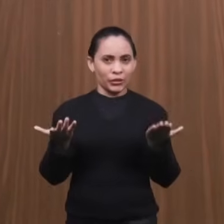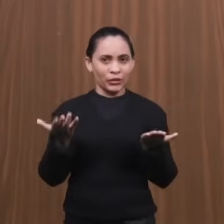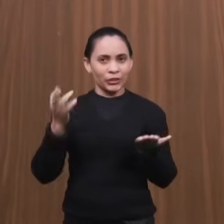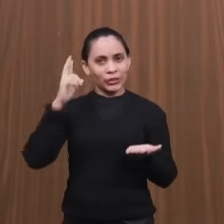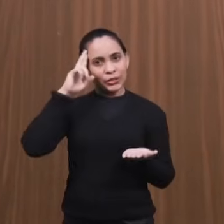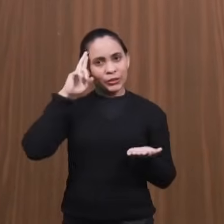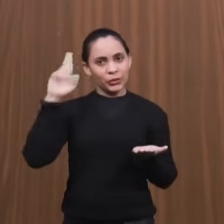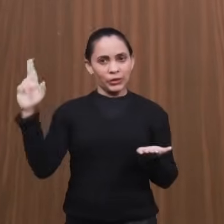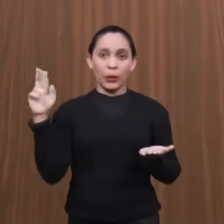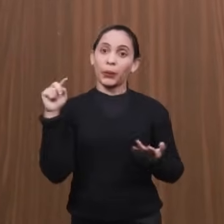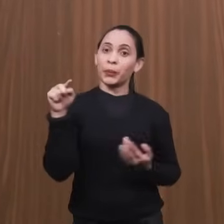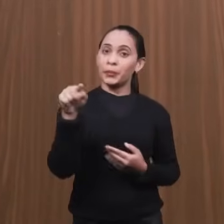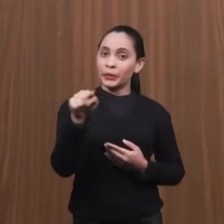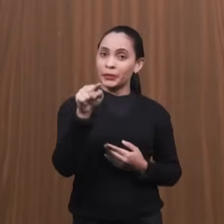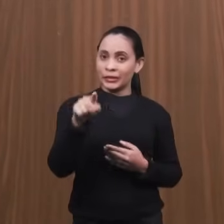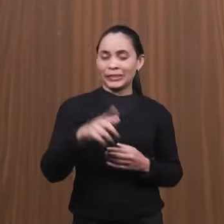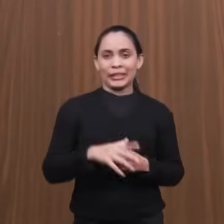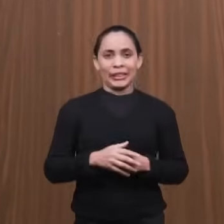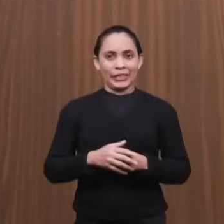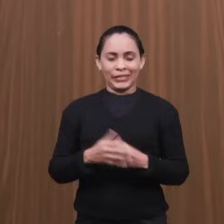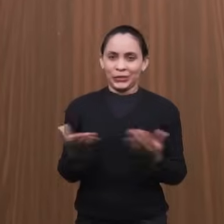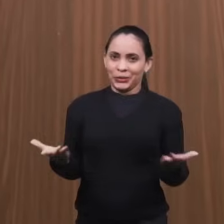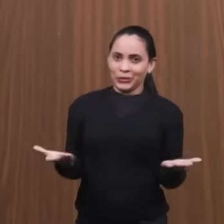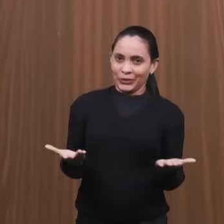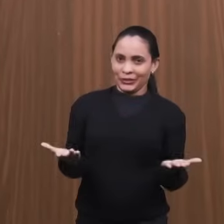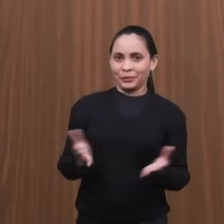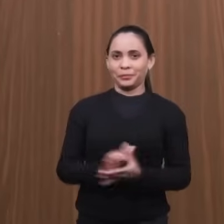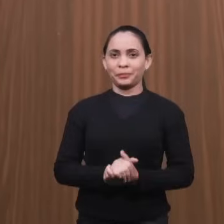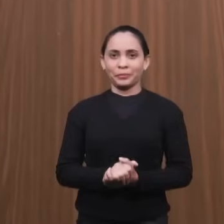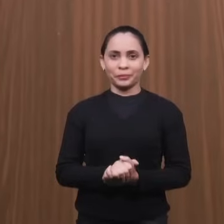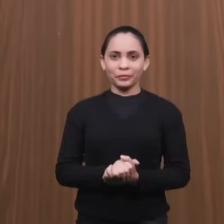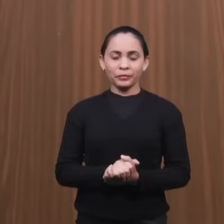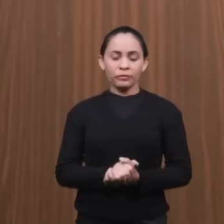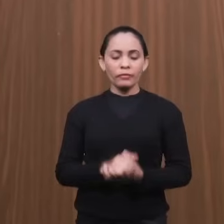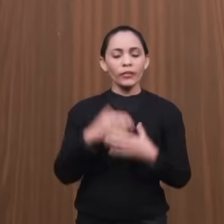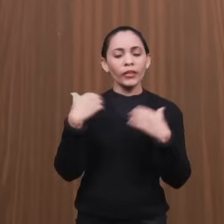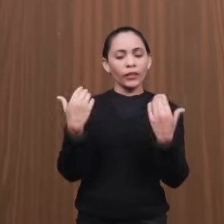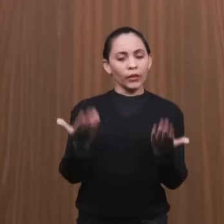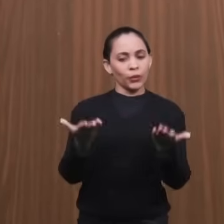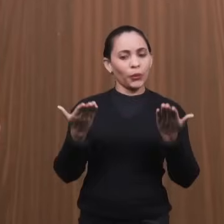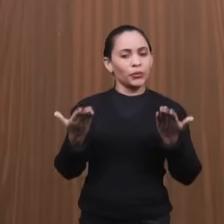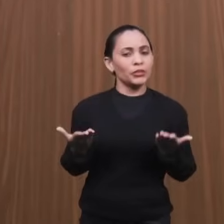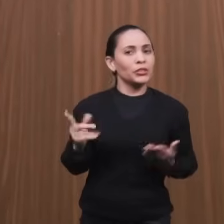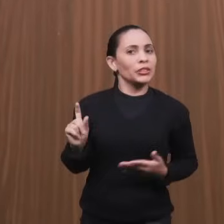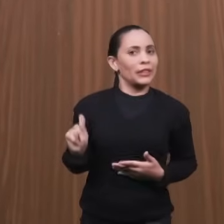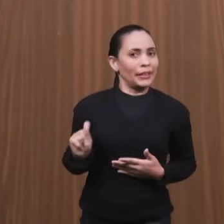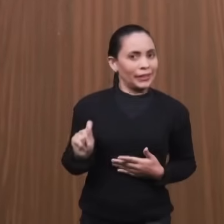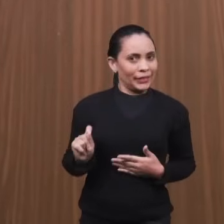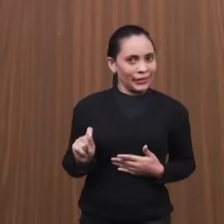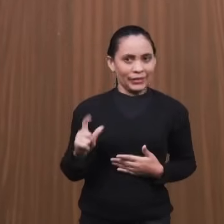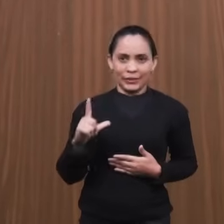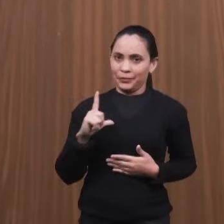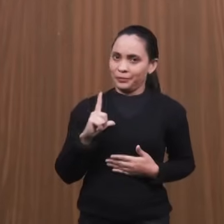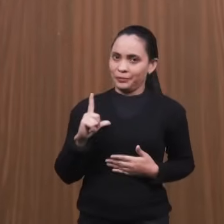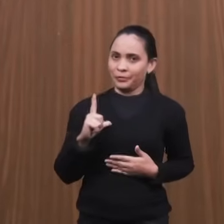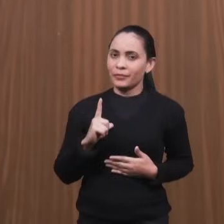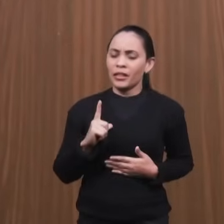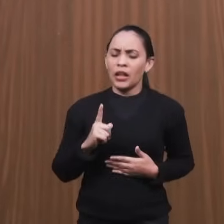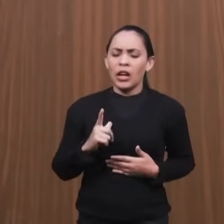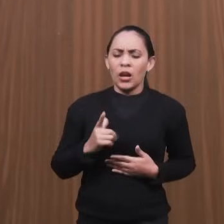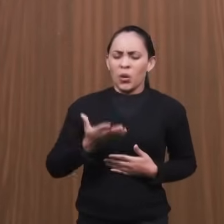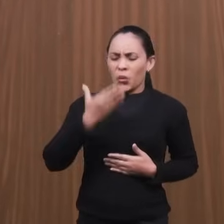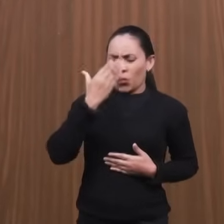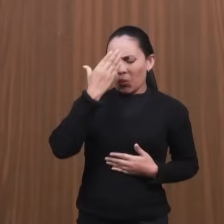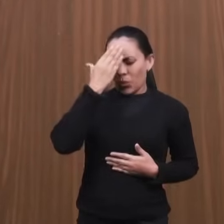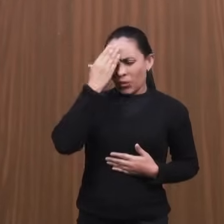Senhor para você nesta hora. E o convite é: deixando as coisas que para trás